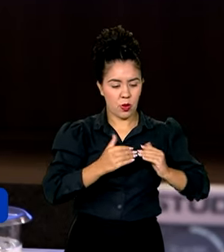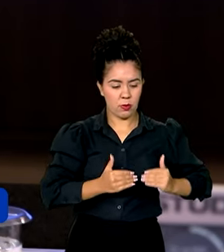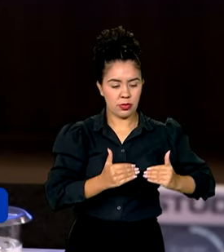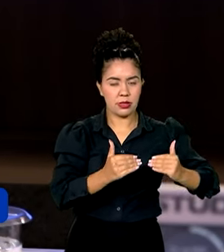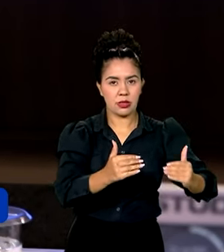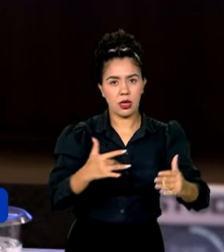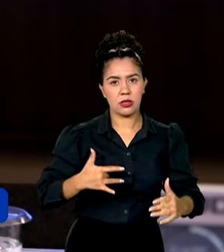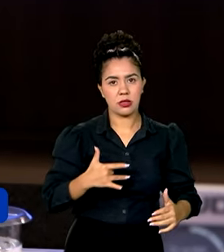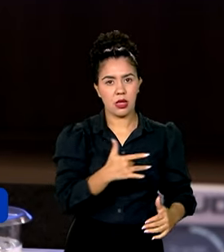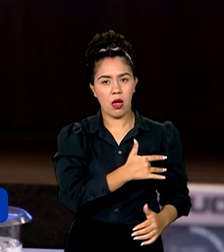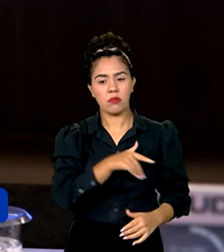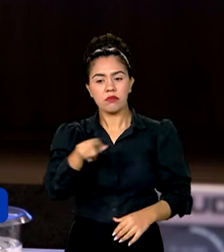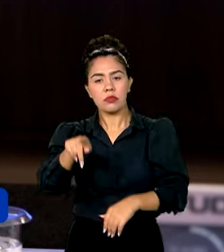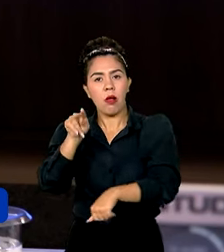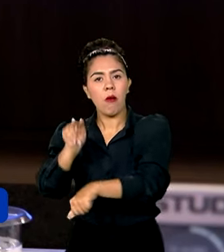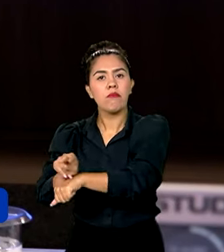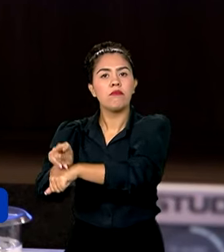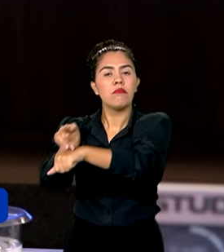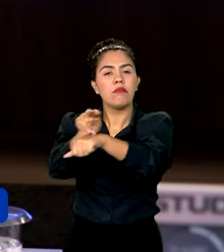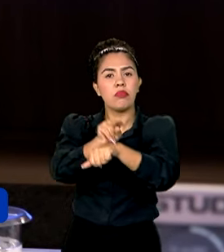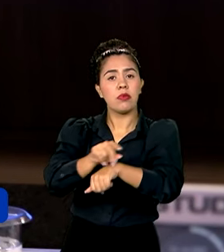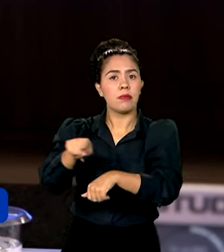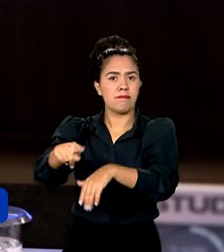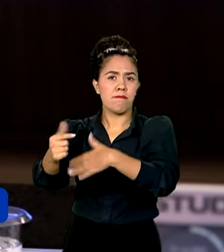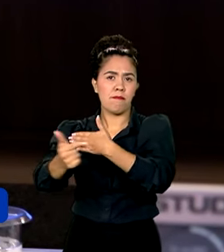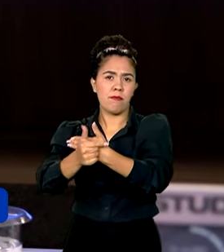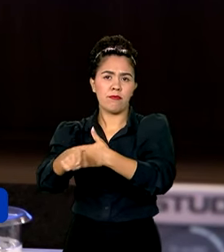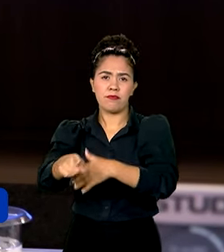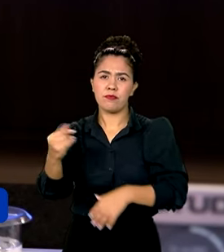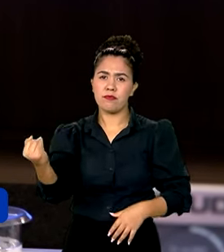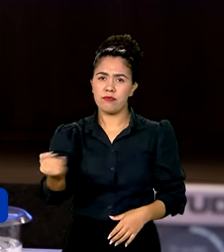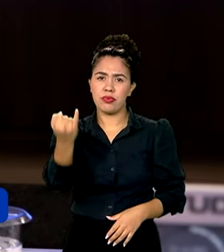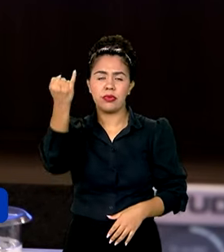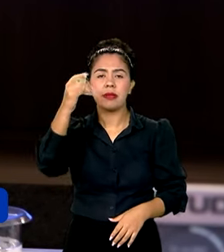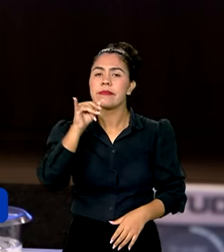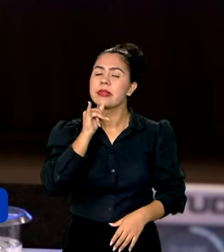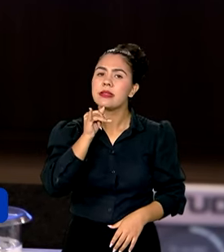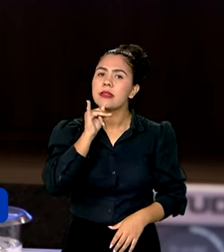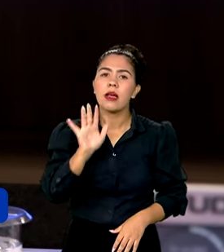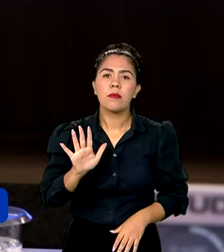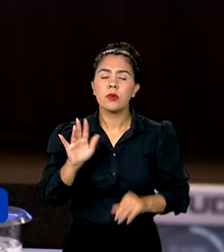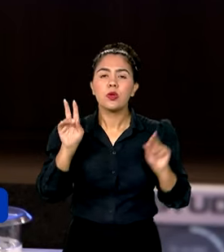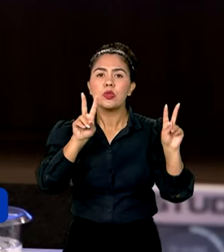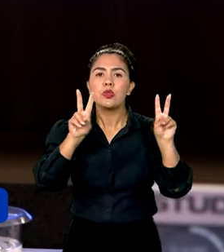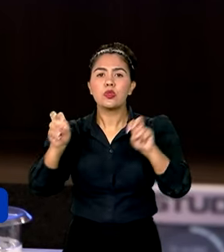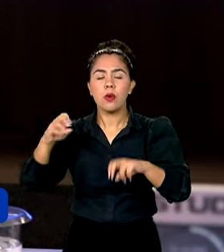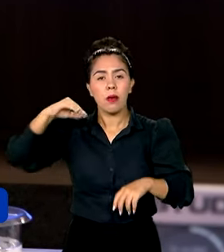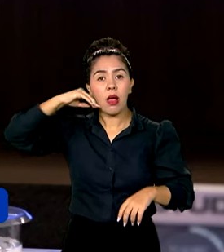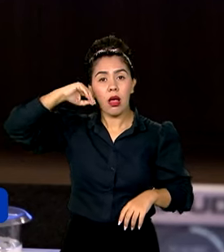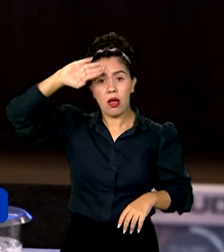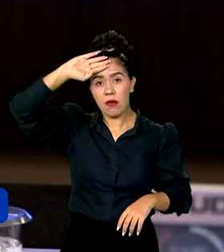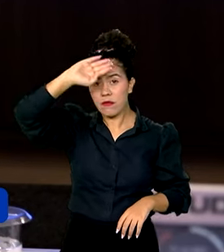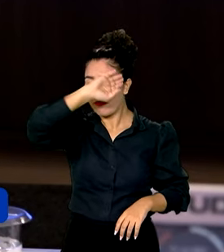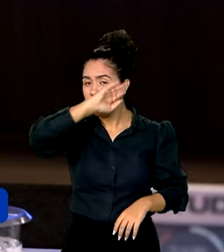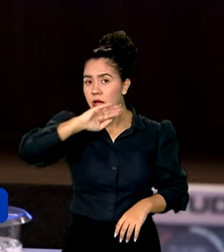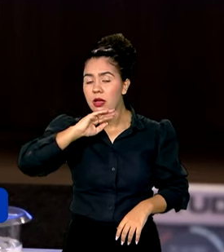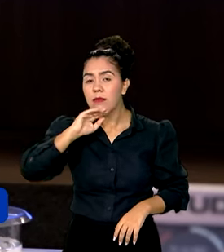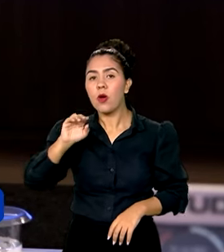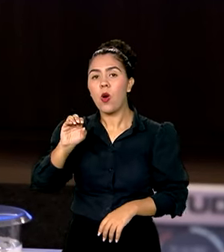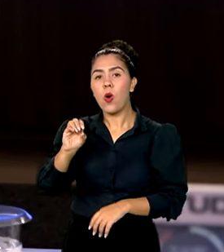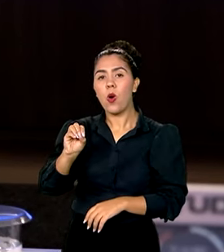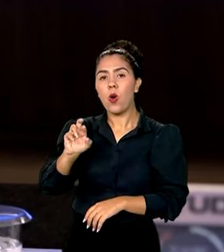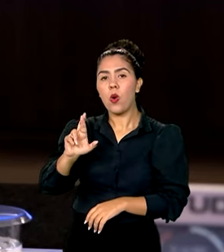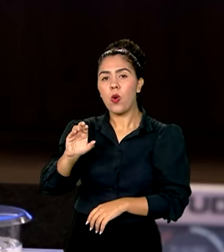vigilância e que tem tido um papel importantíssimo por exemplo na questão da febre uch e falo isso